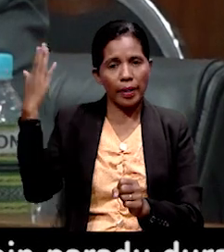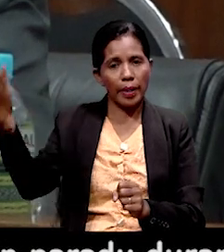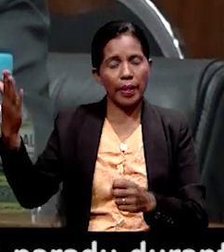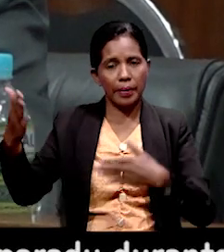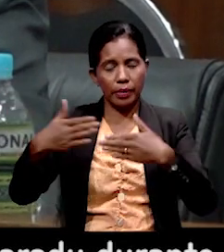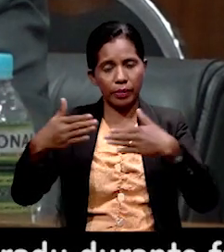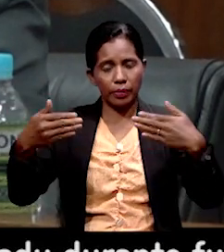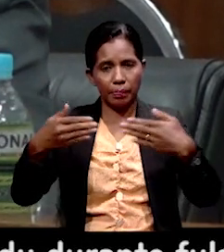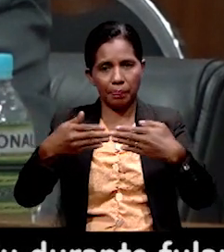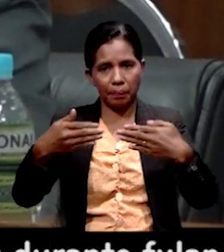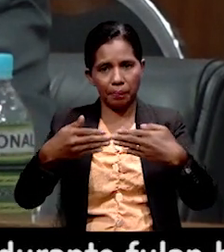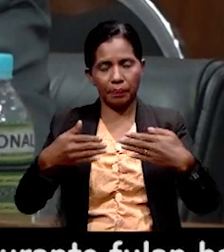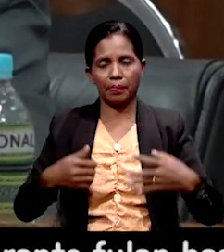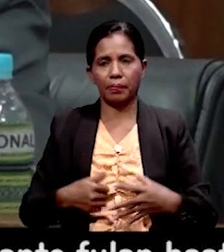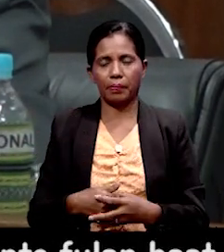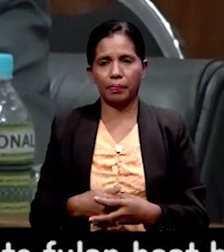cerca de